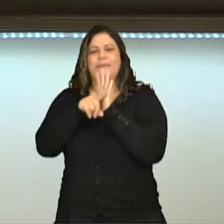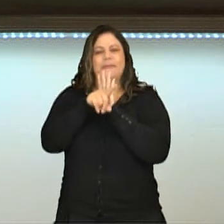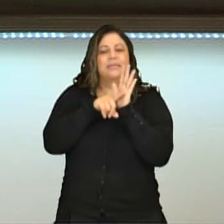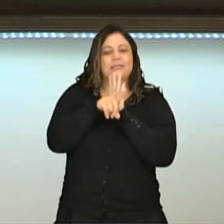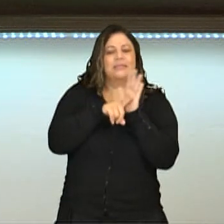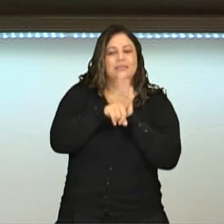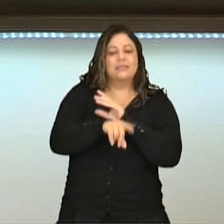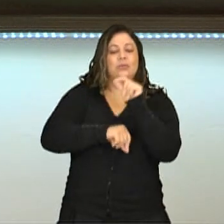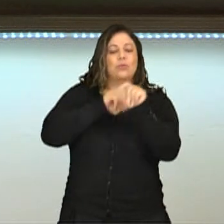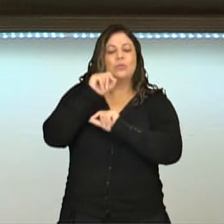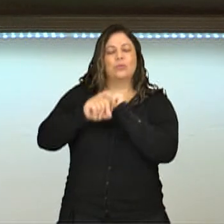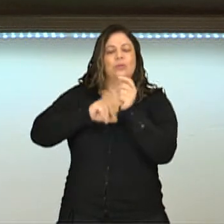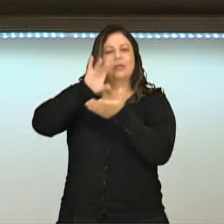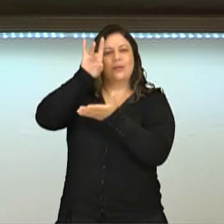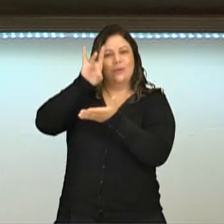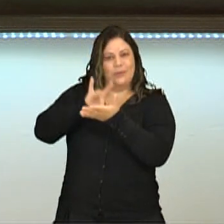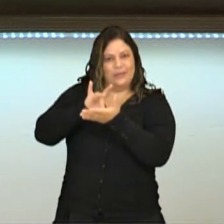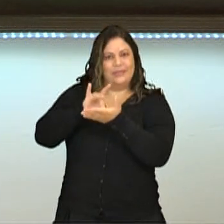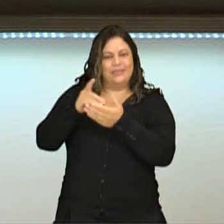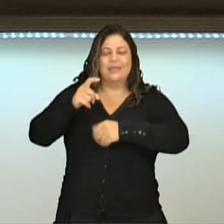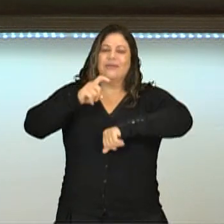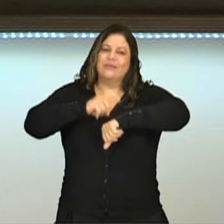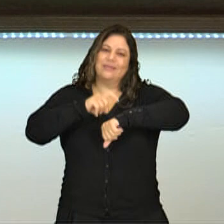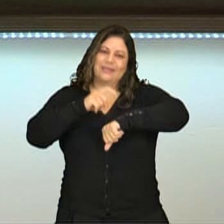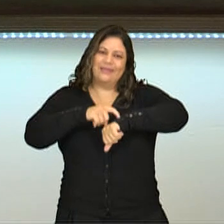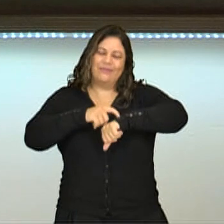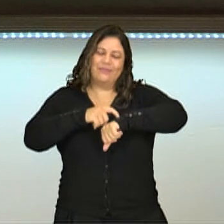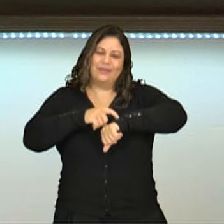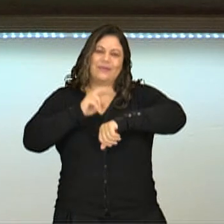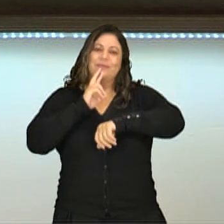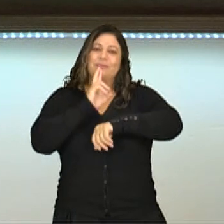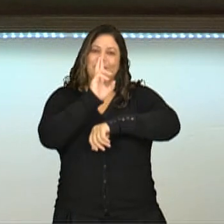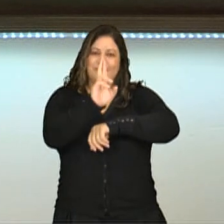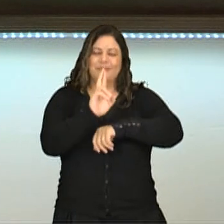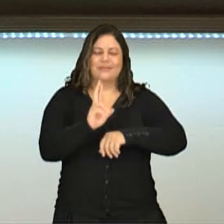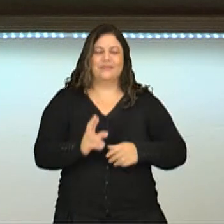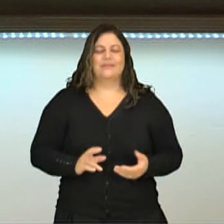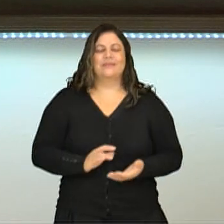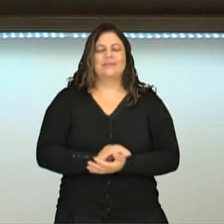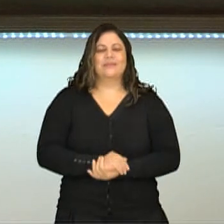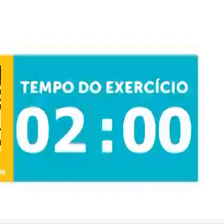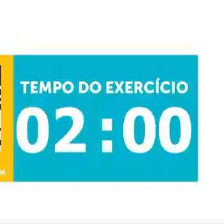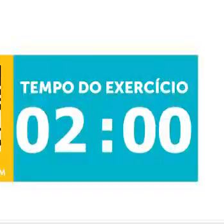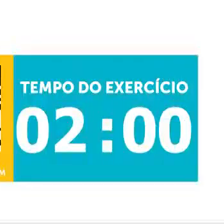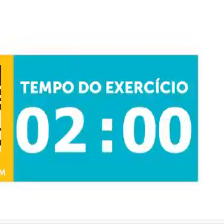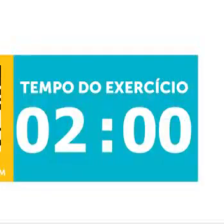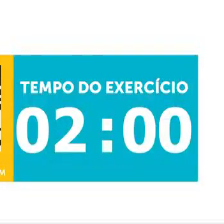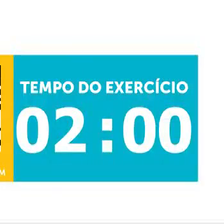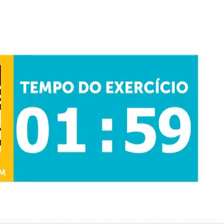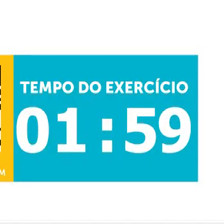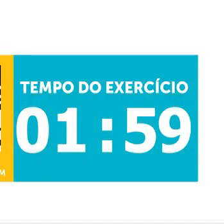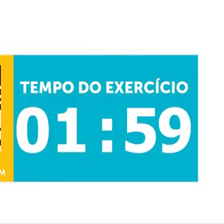características originais da kizomba. Eu vou dar um tempinho para vocês e daqui a pouco nós voltamos com a resposta.